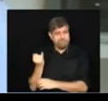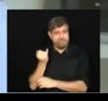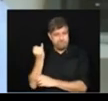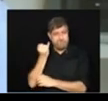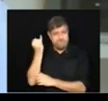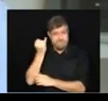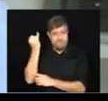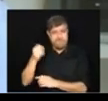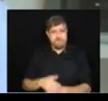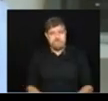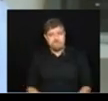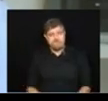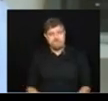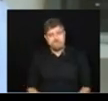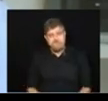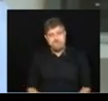que,